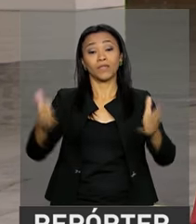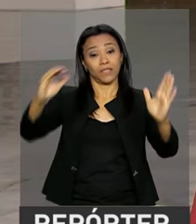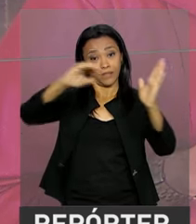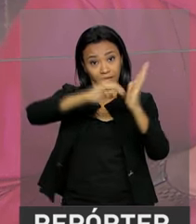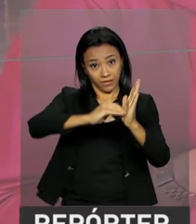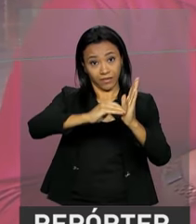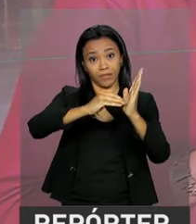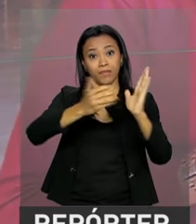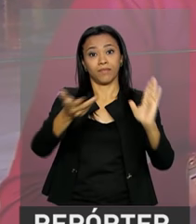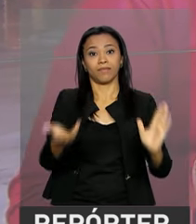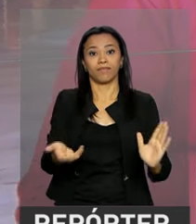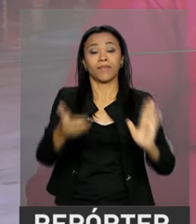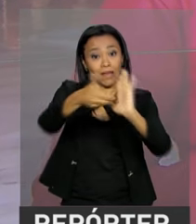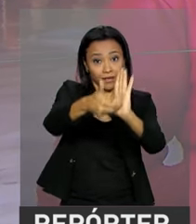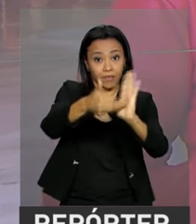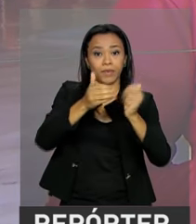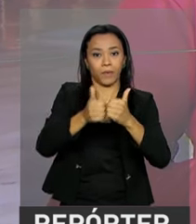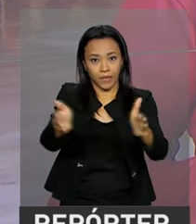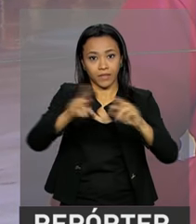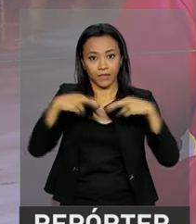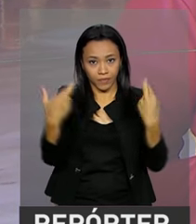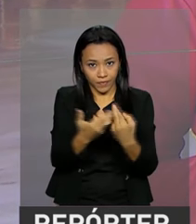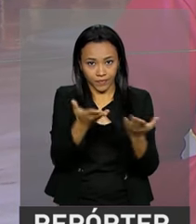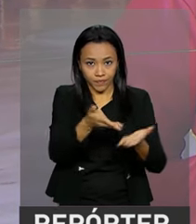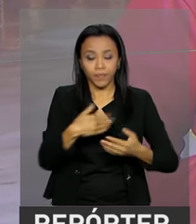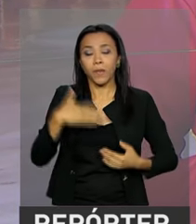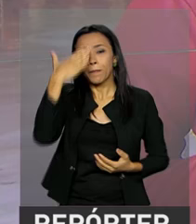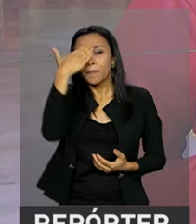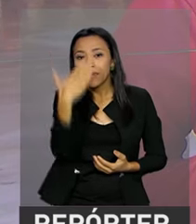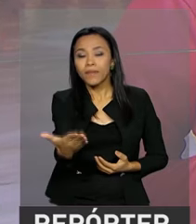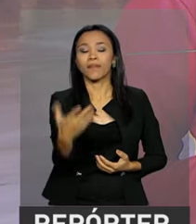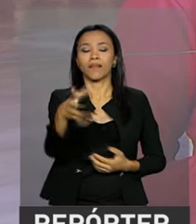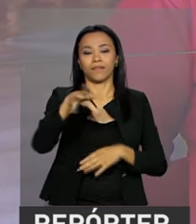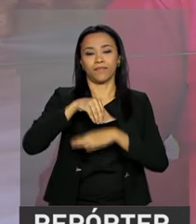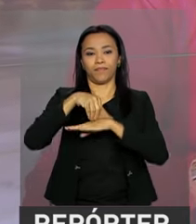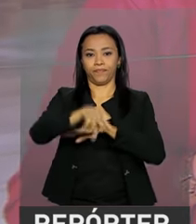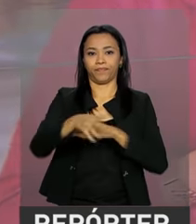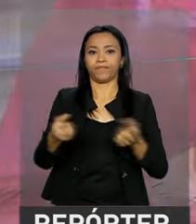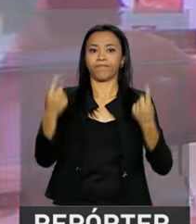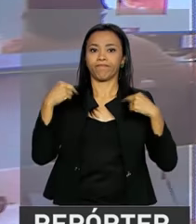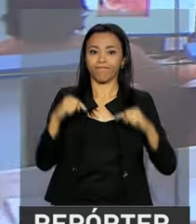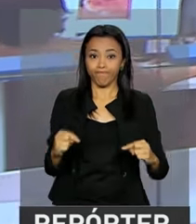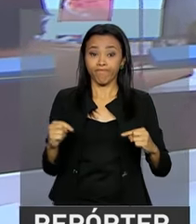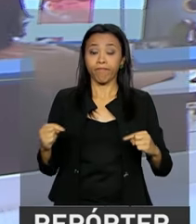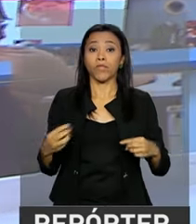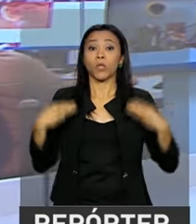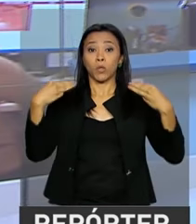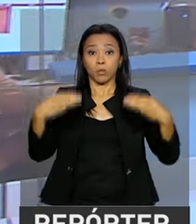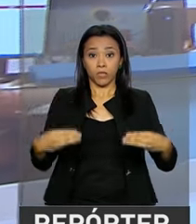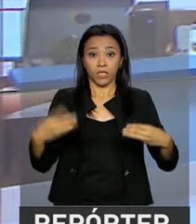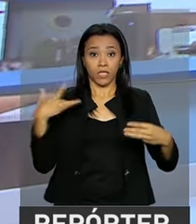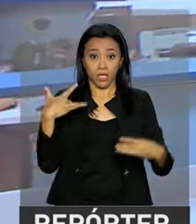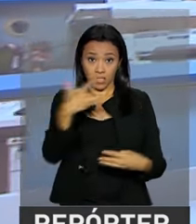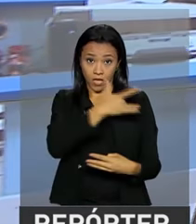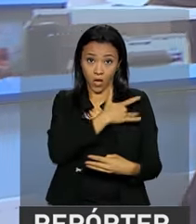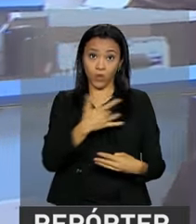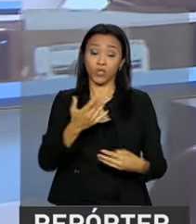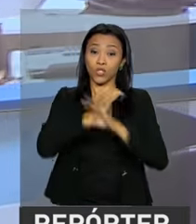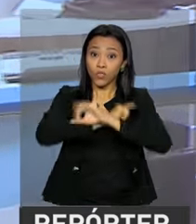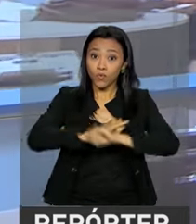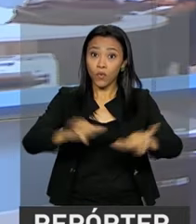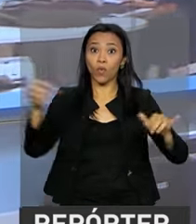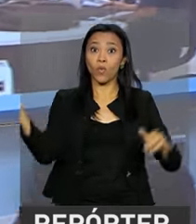com você, Leandro. Ok, Mara, obrigado pelas suas informações aí do Palácio Planalto. E olha, o Ministério da Saúde divulgou novos dados da febre